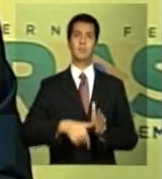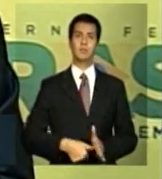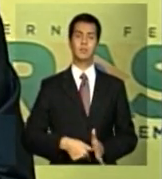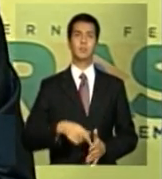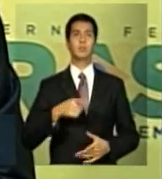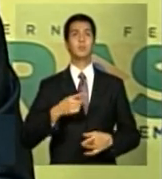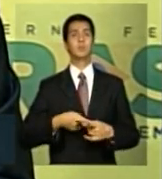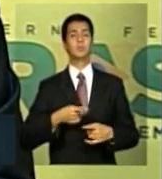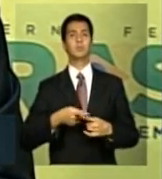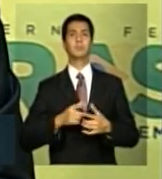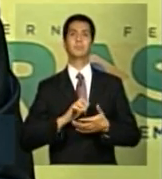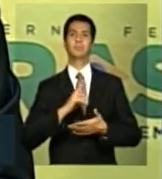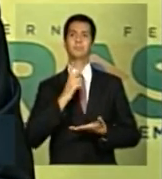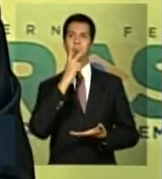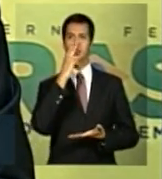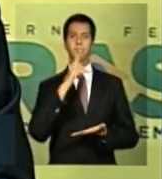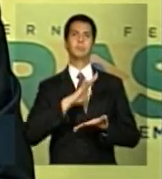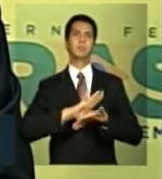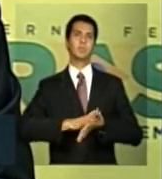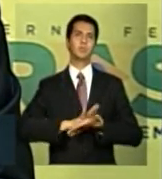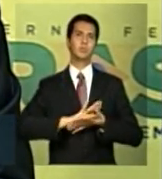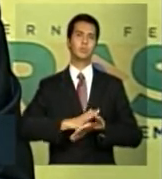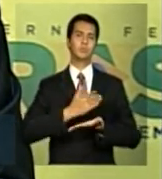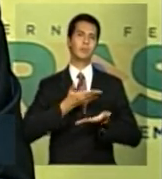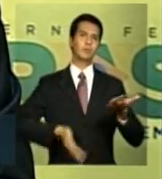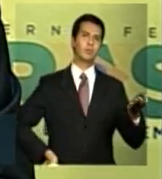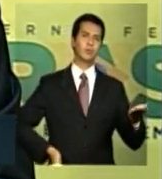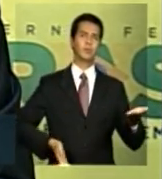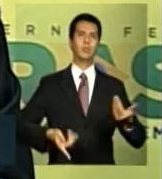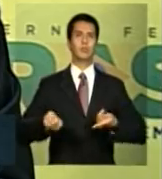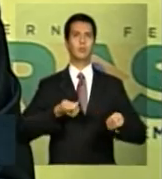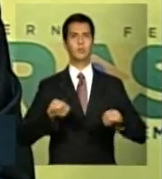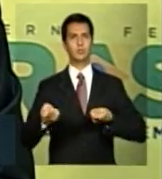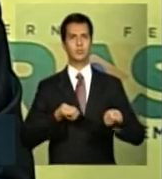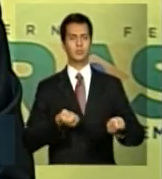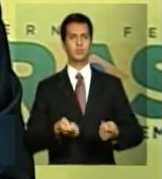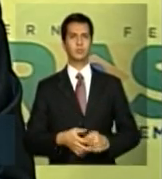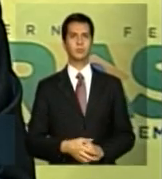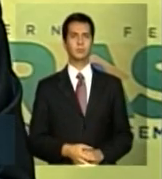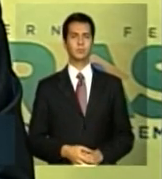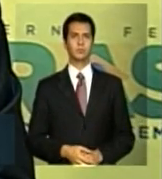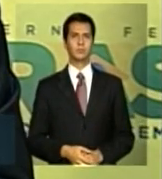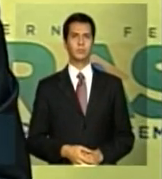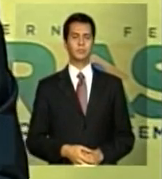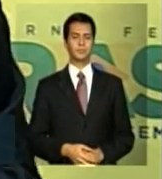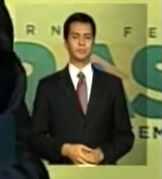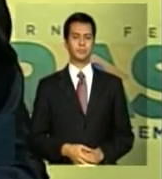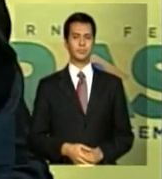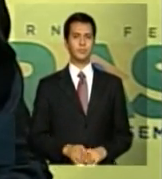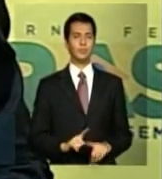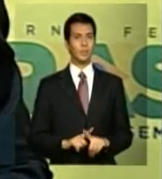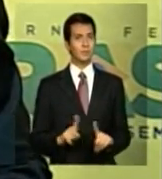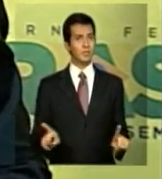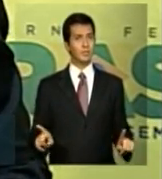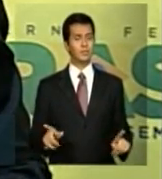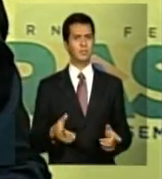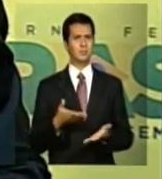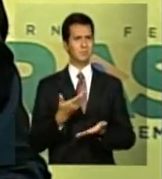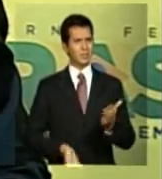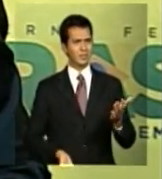prejudicou, evidentemente, a negociação. Mas não traz nenhum prejuízo